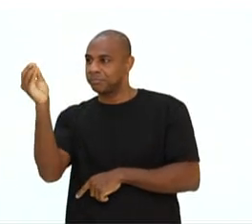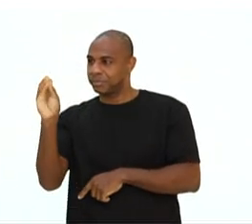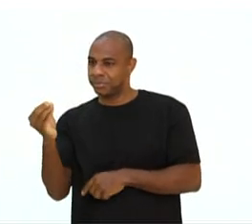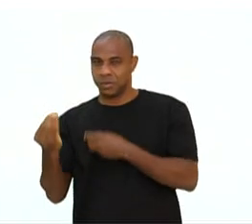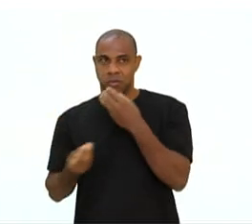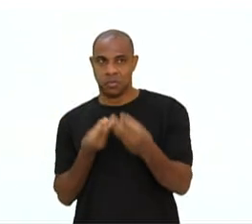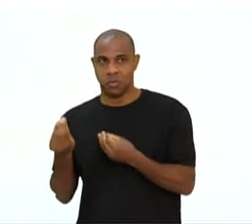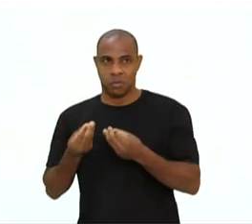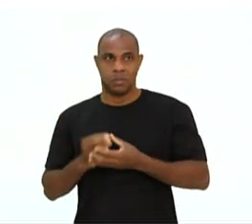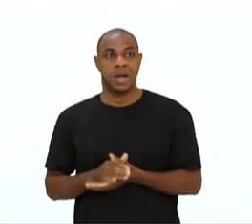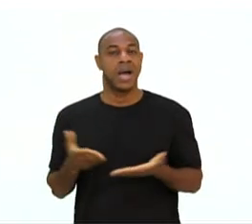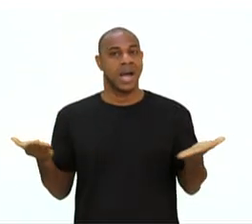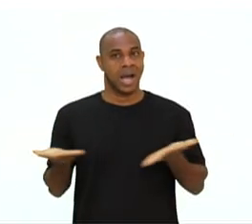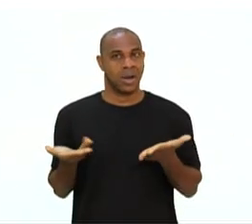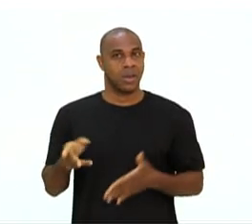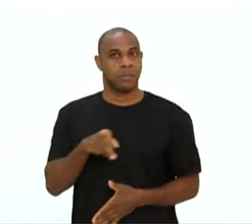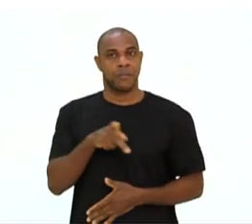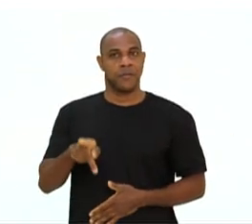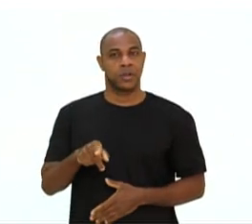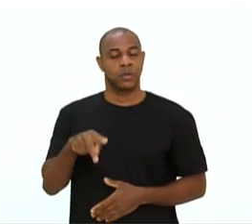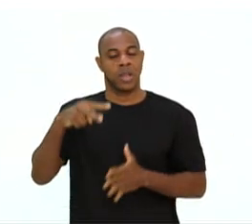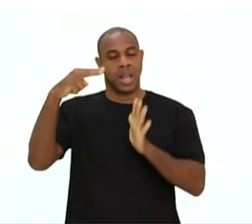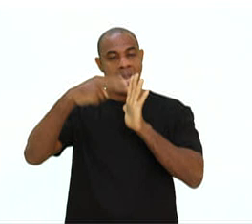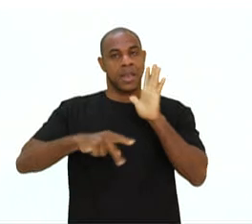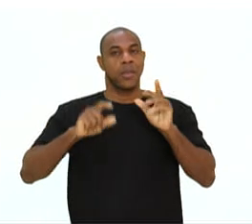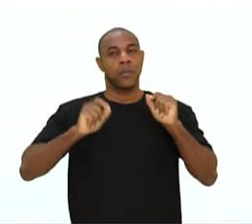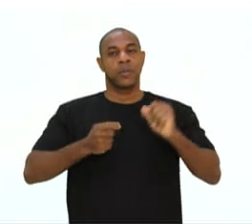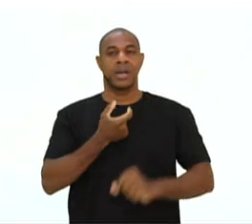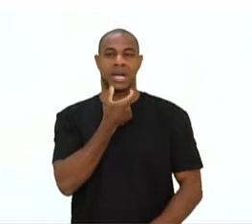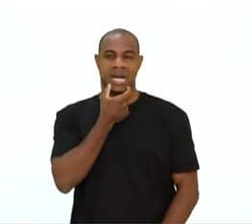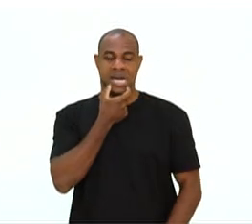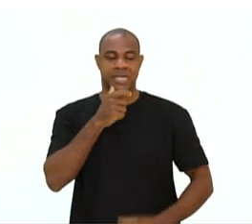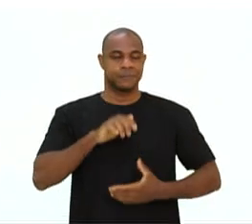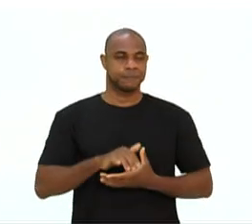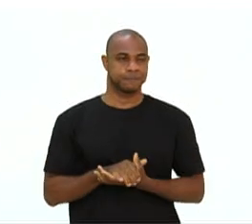born in Winston-Salem. I went to the school there,